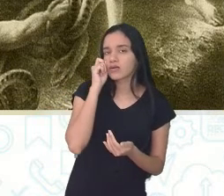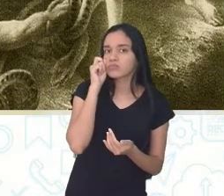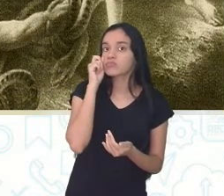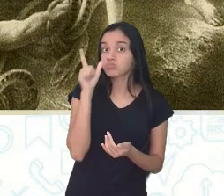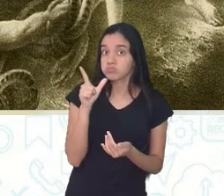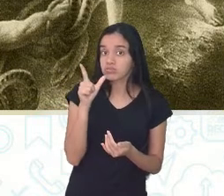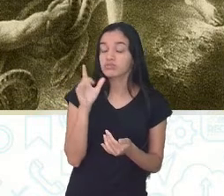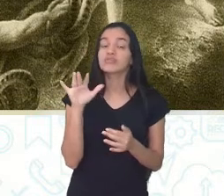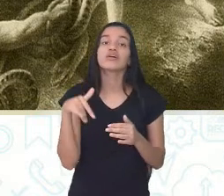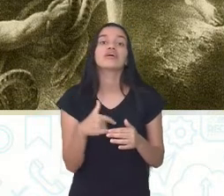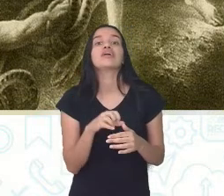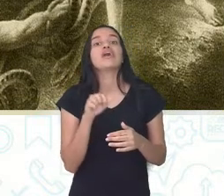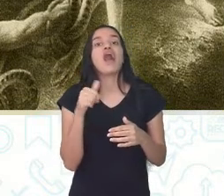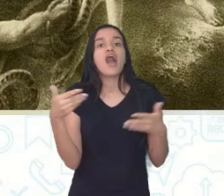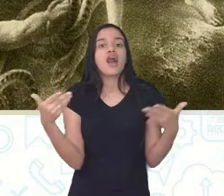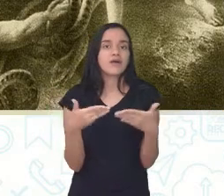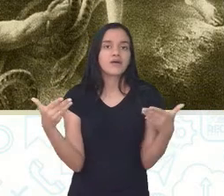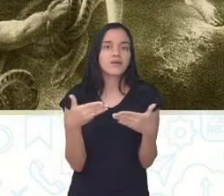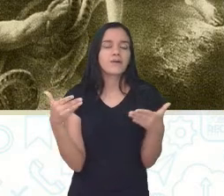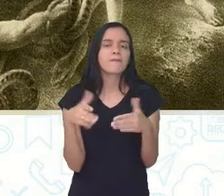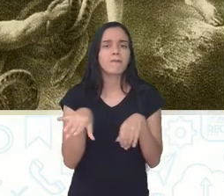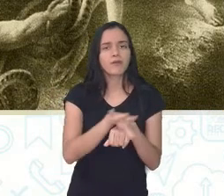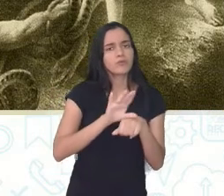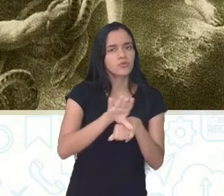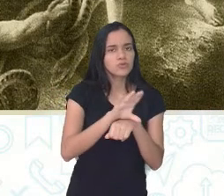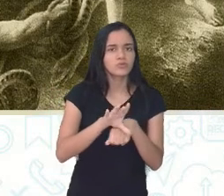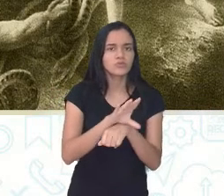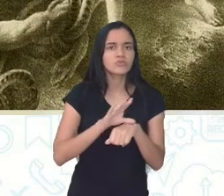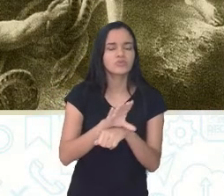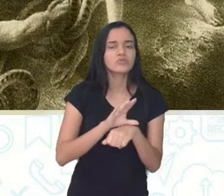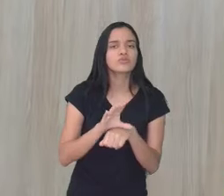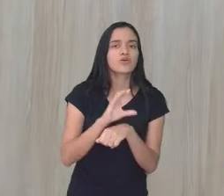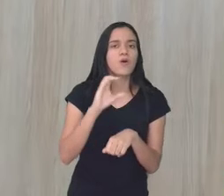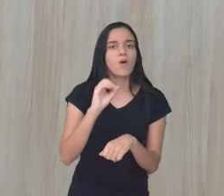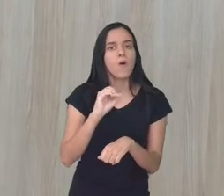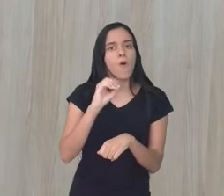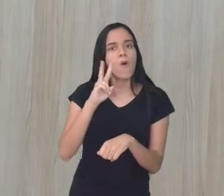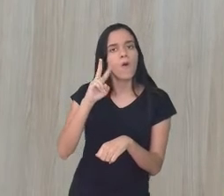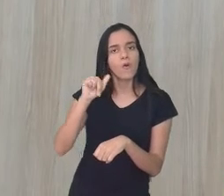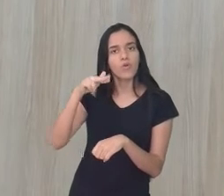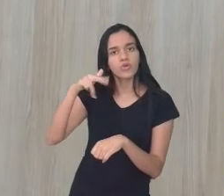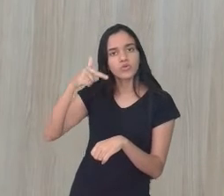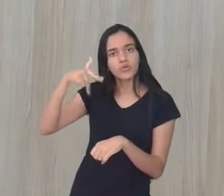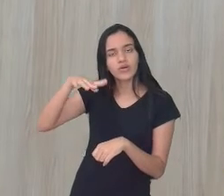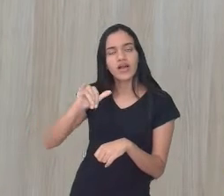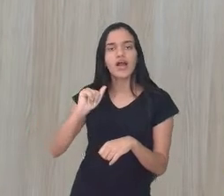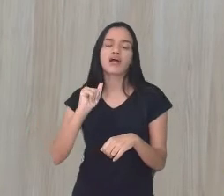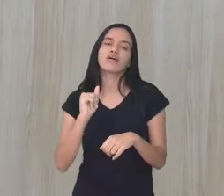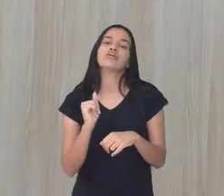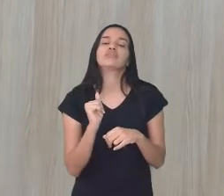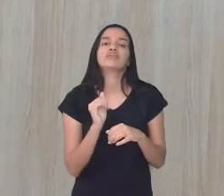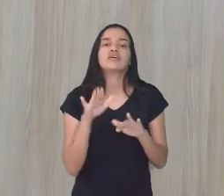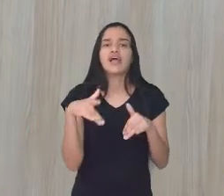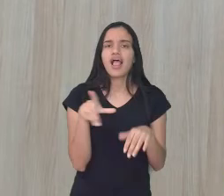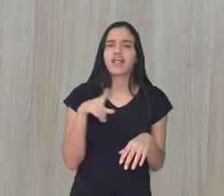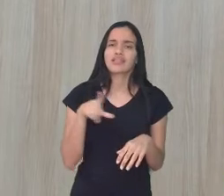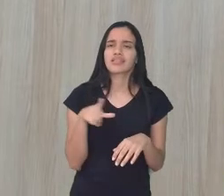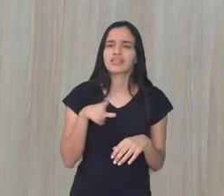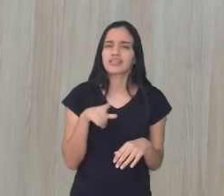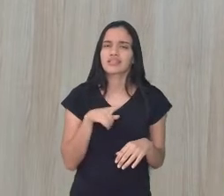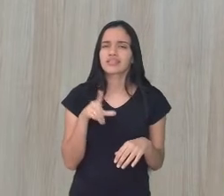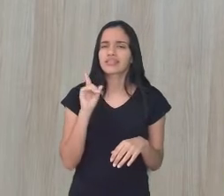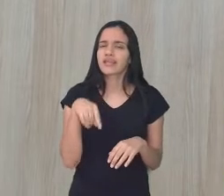veja, já se falando de que essa Constituição foi outorgada, a gente já sabe que existe um tom